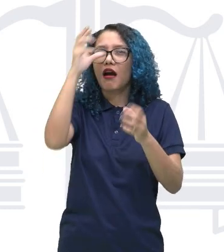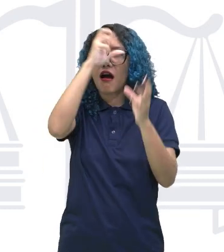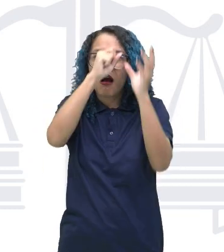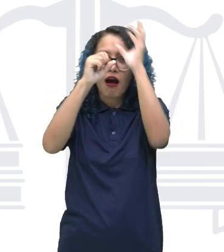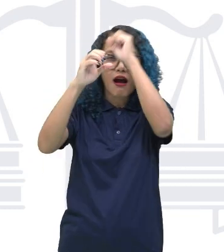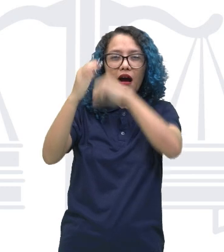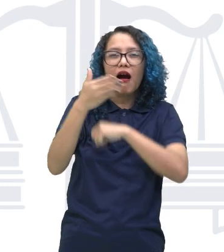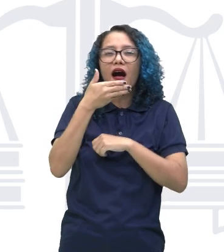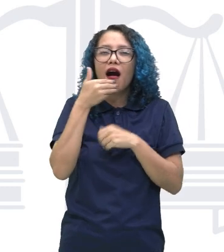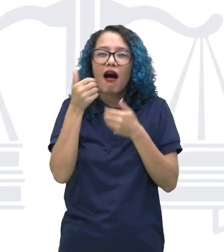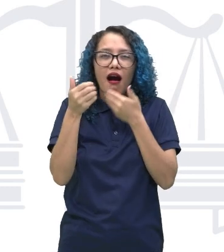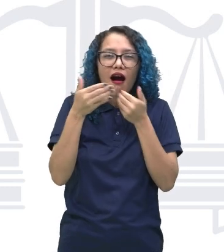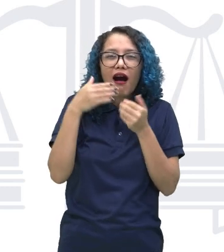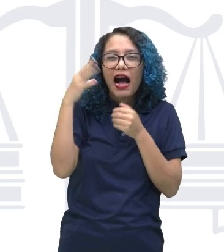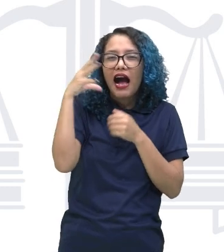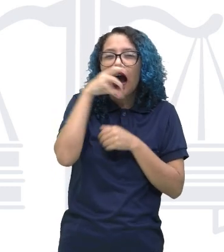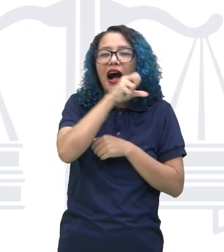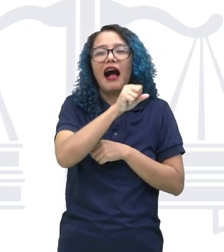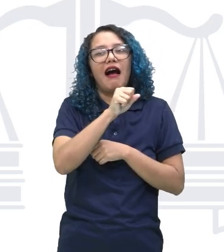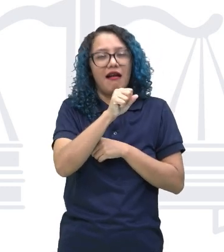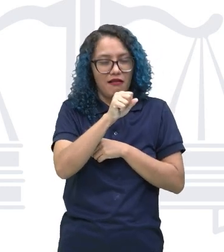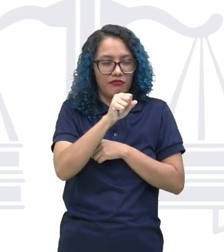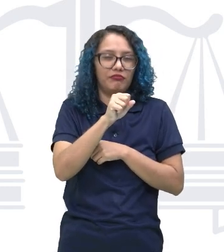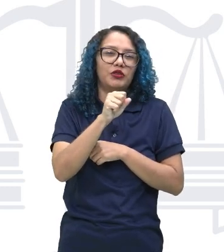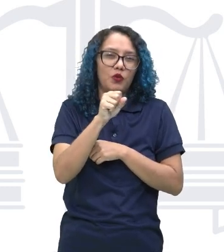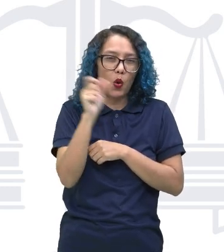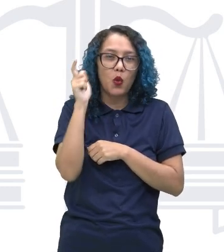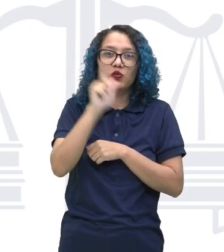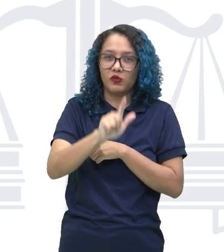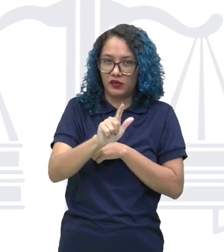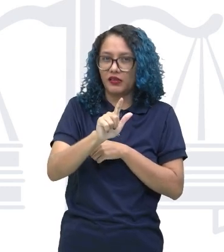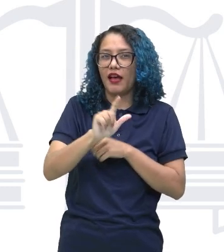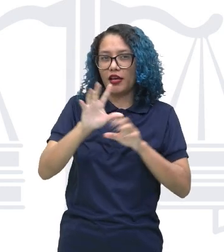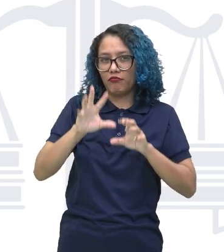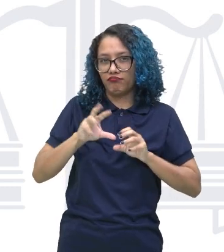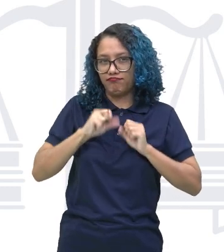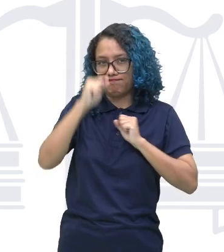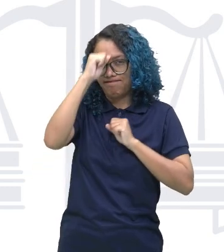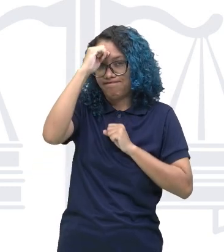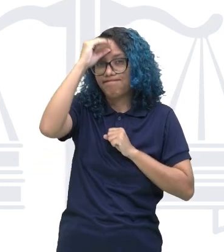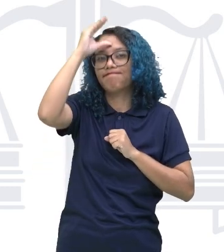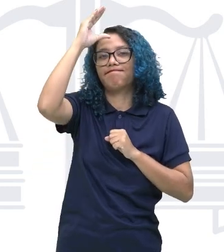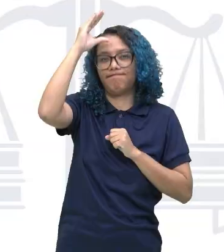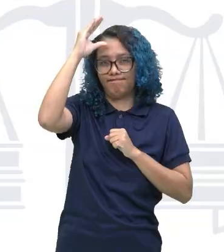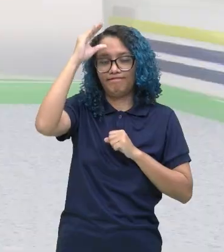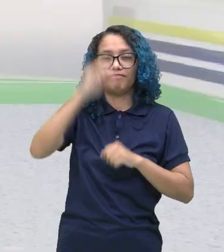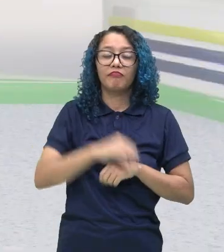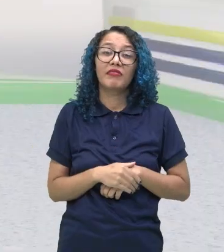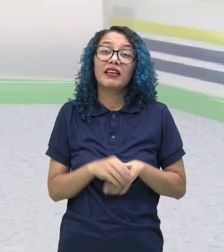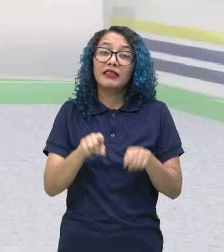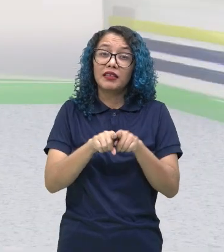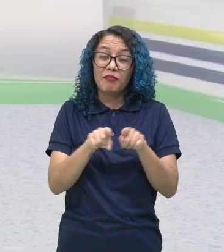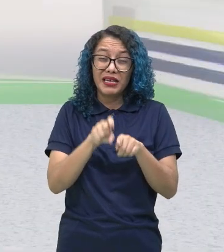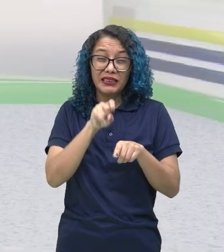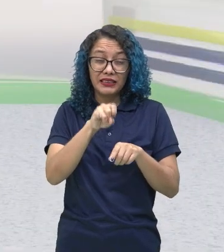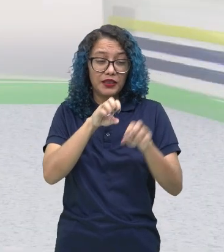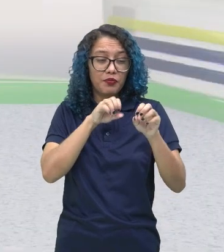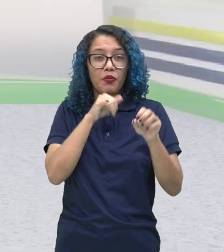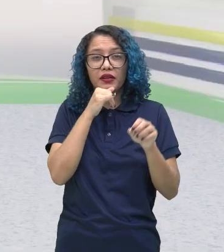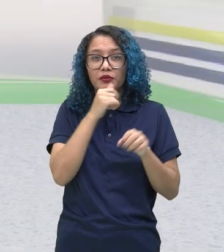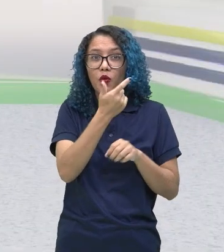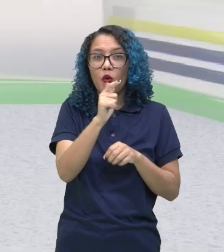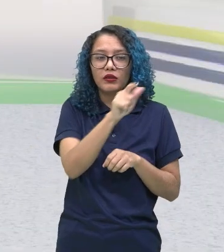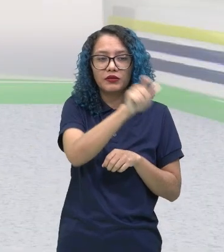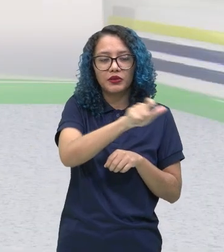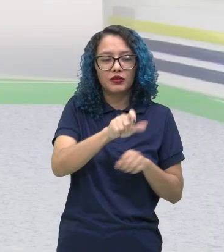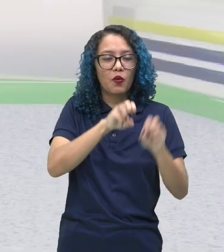maneira mais rápida, né, a gente se apropria. Eu acho que também ensinar outras pessoas faz a gente aprender 2 Sim, vezes. Eu tenho sim. não